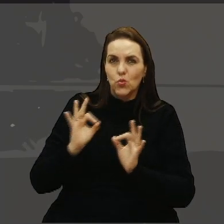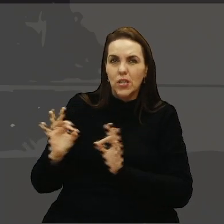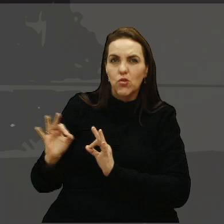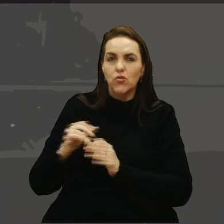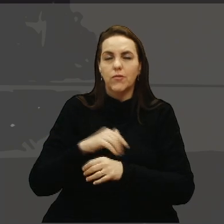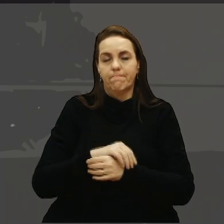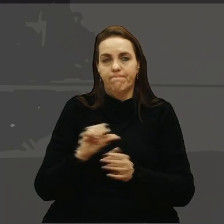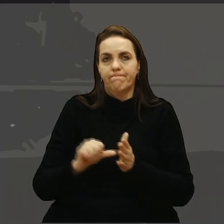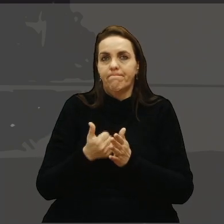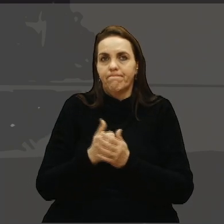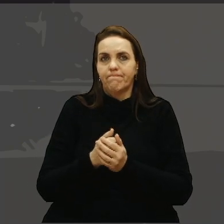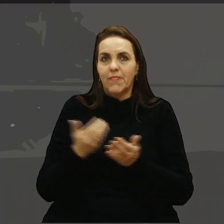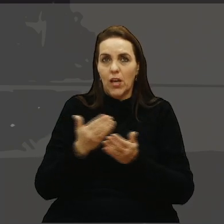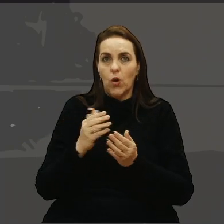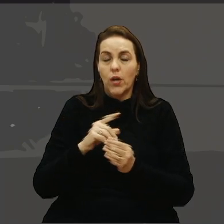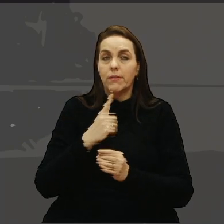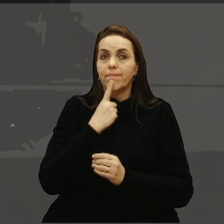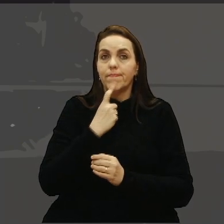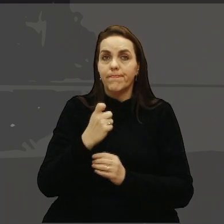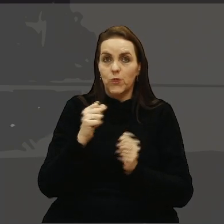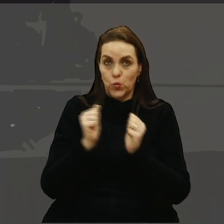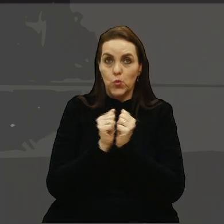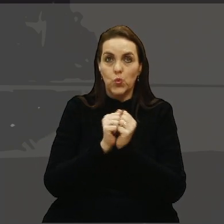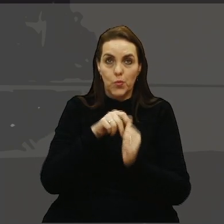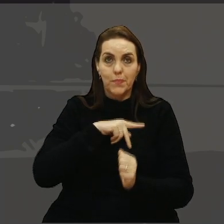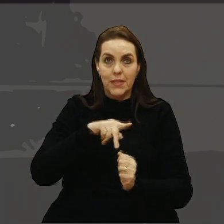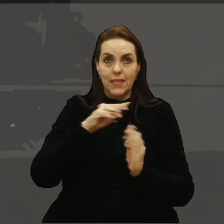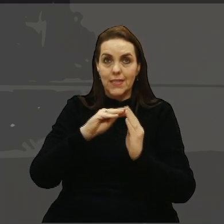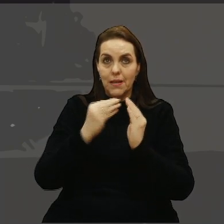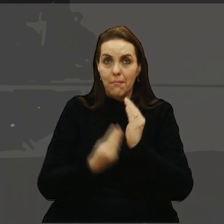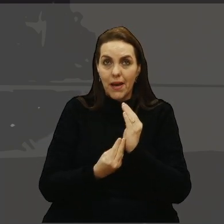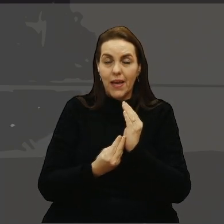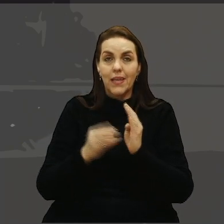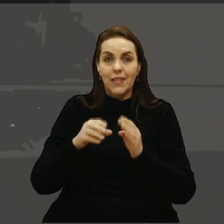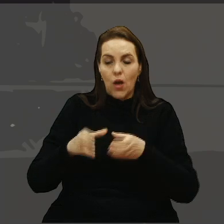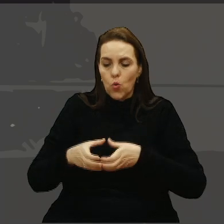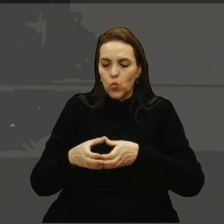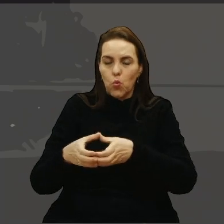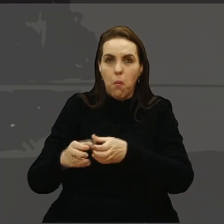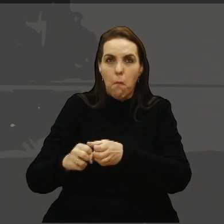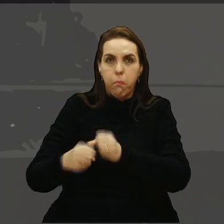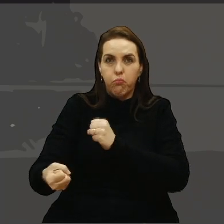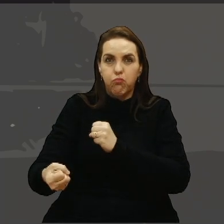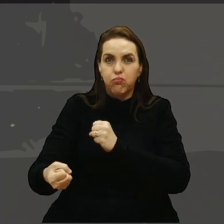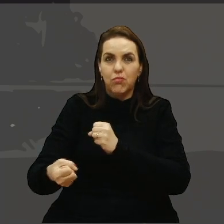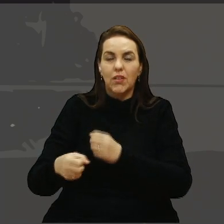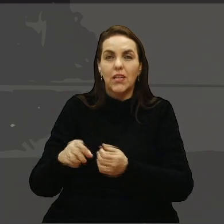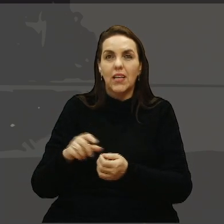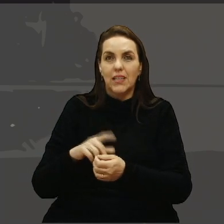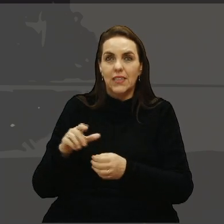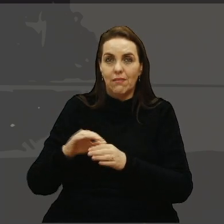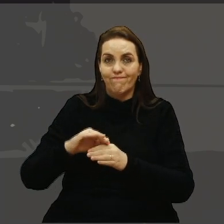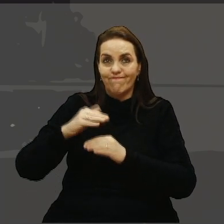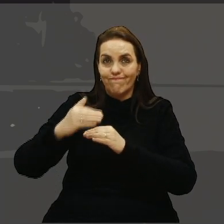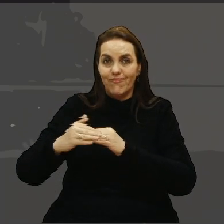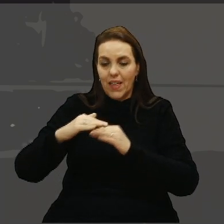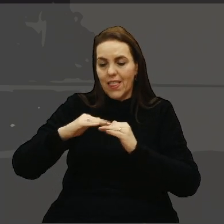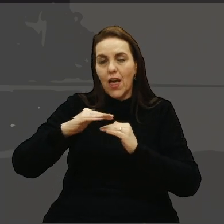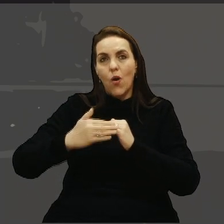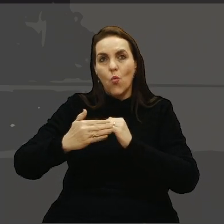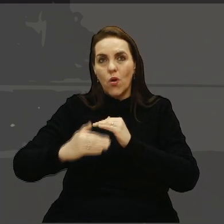o presidente João Ues, do SAMAI, acabou rompendo uma canalização, e como tem um desnível da rua